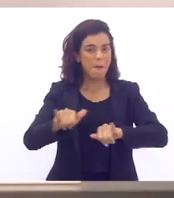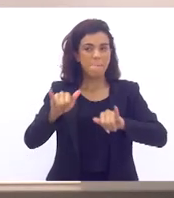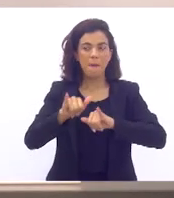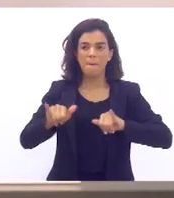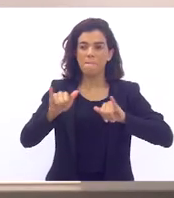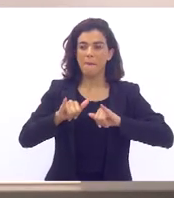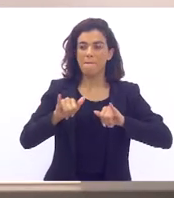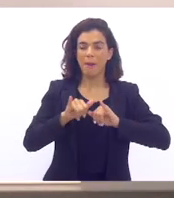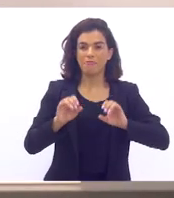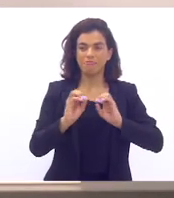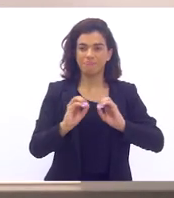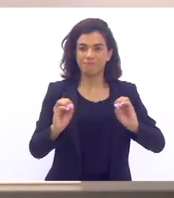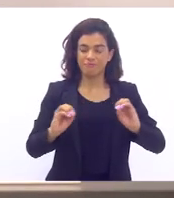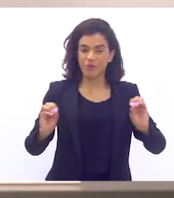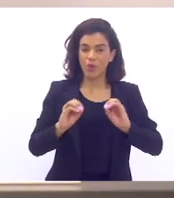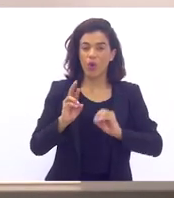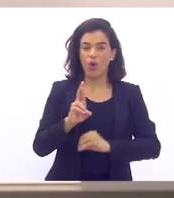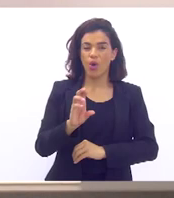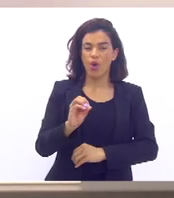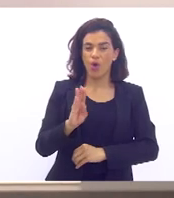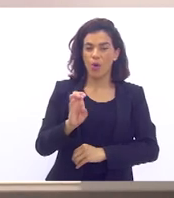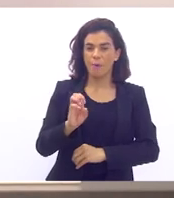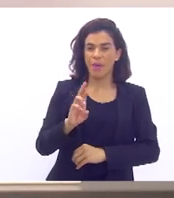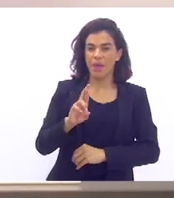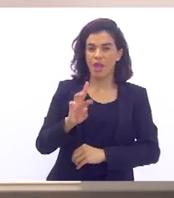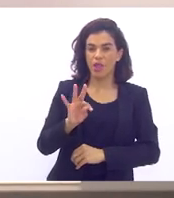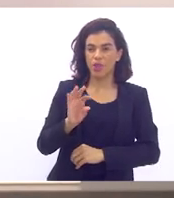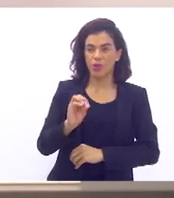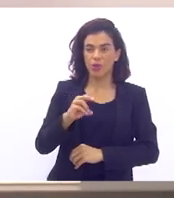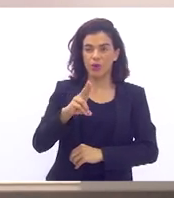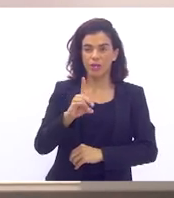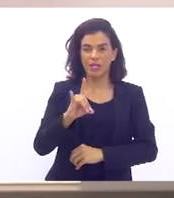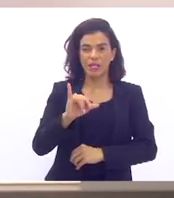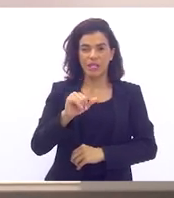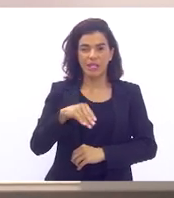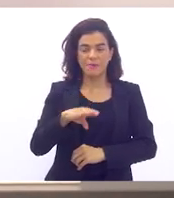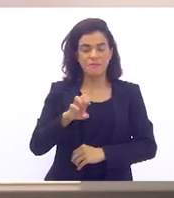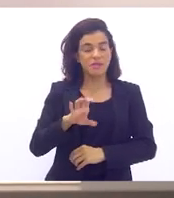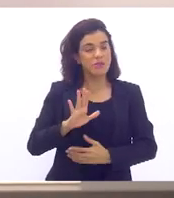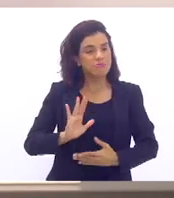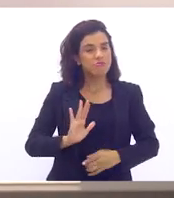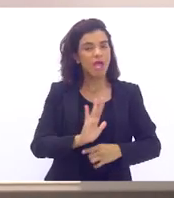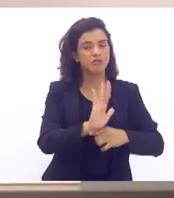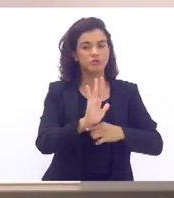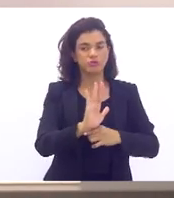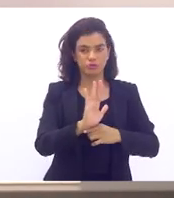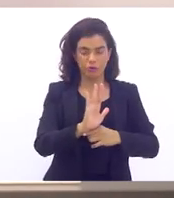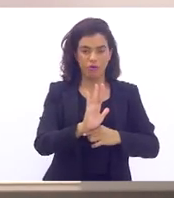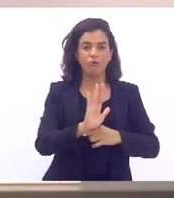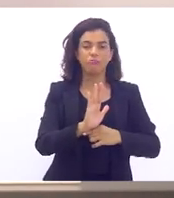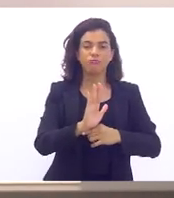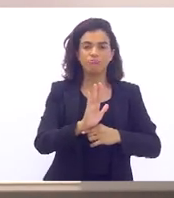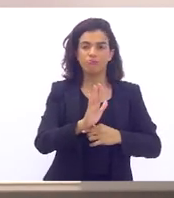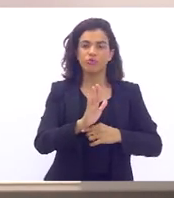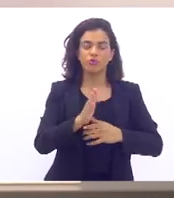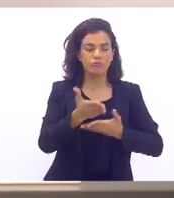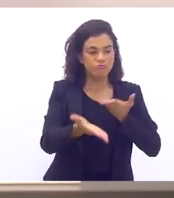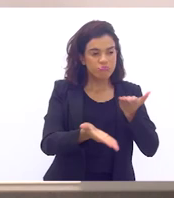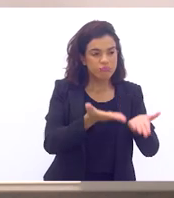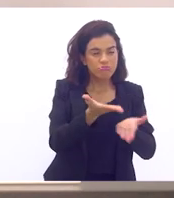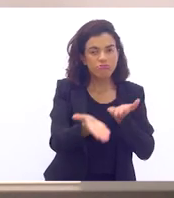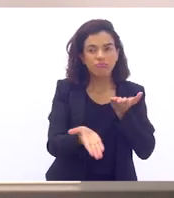o Roberto Dinamite foi uma das primeiras figuras públicas que ajudou no enfrentamento no